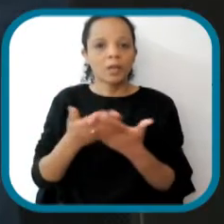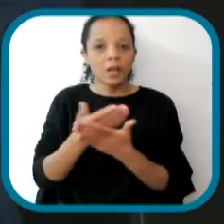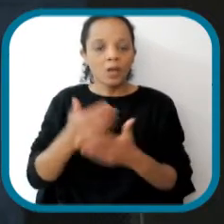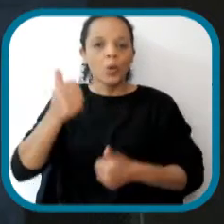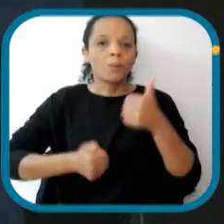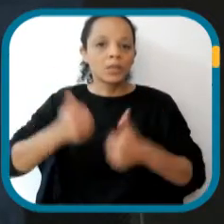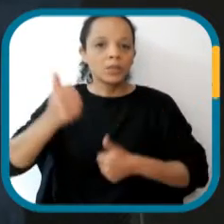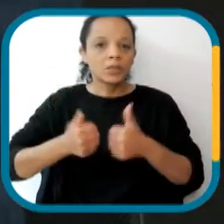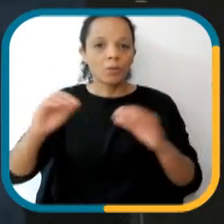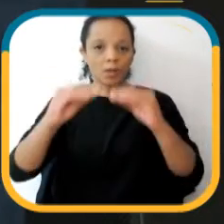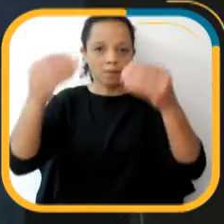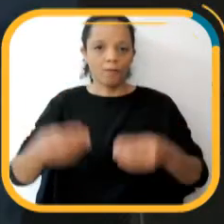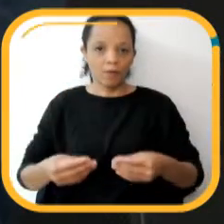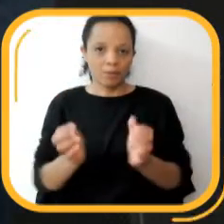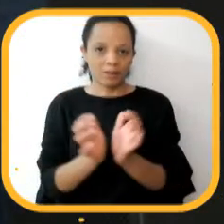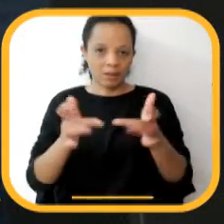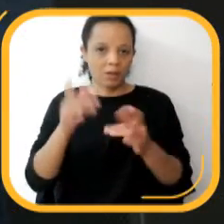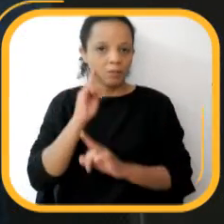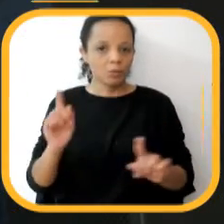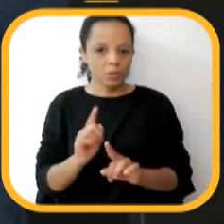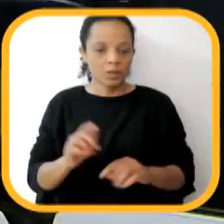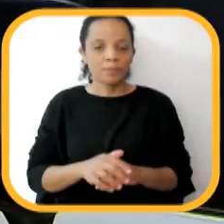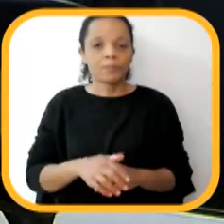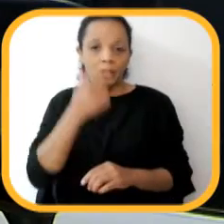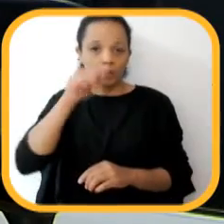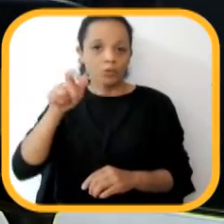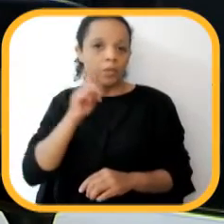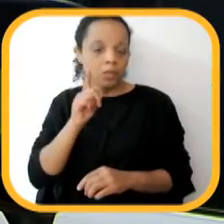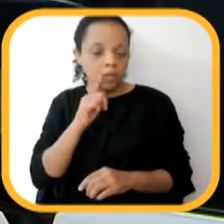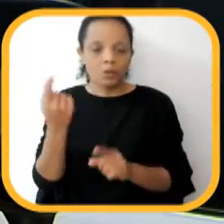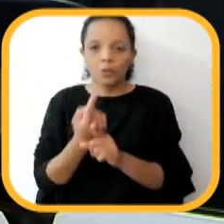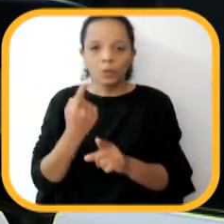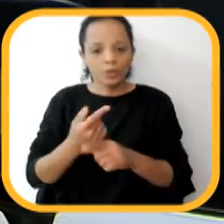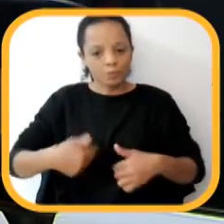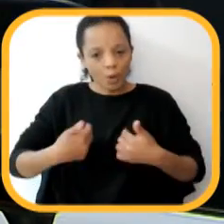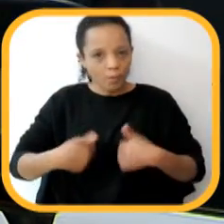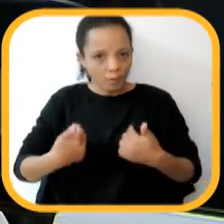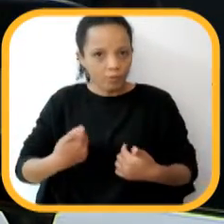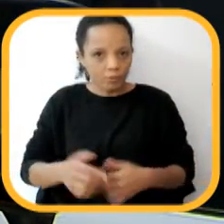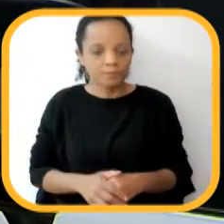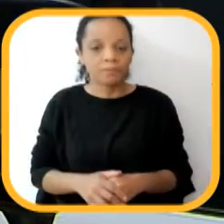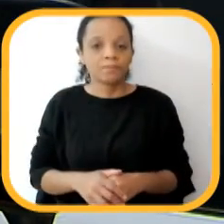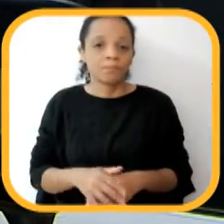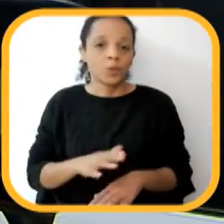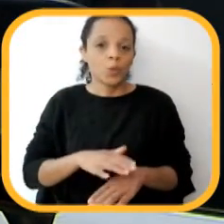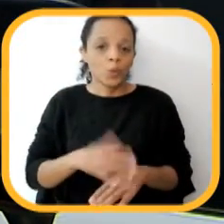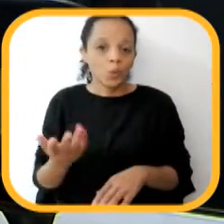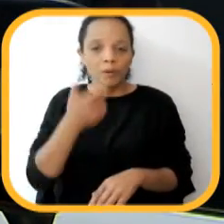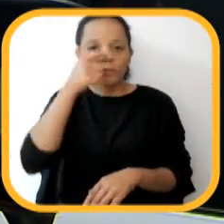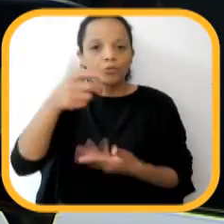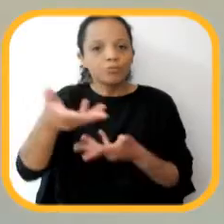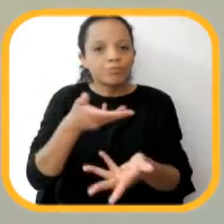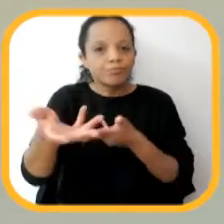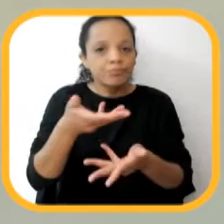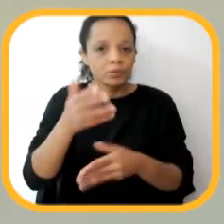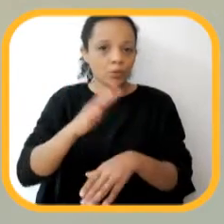no mercado de competição das plataformas digitais de música. E os animadores têm personalidades muito próprias. E pelo facto de se